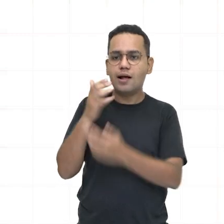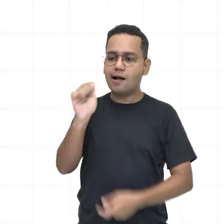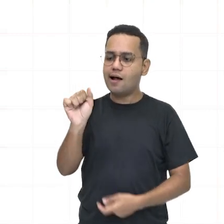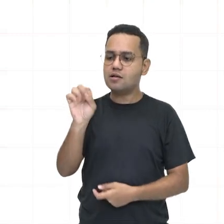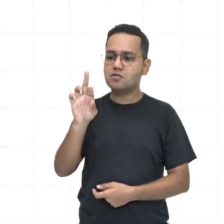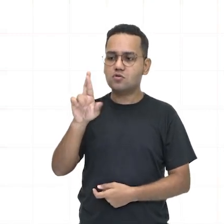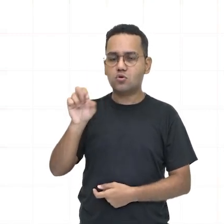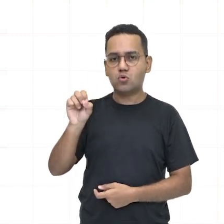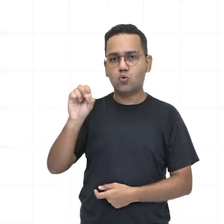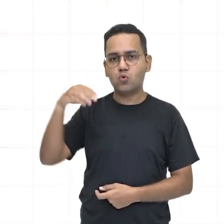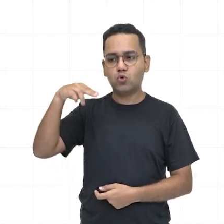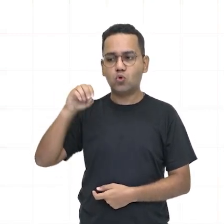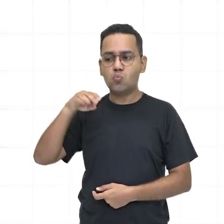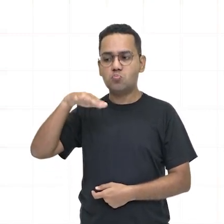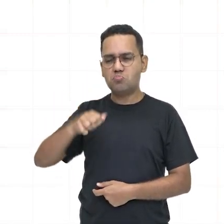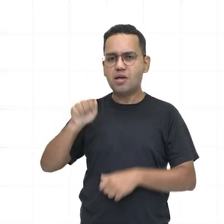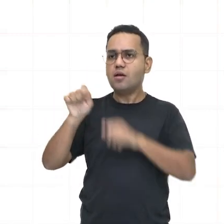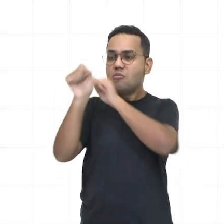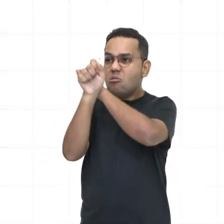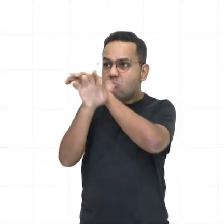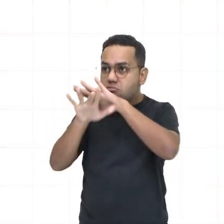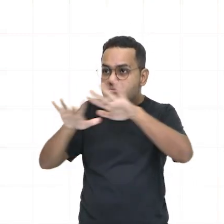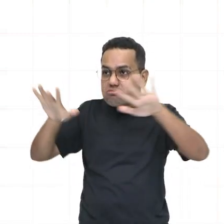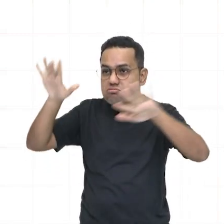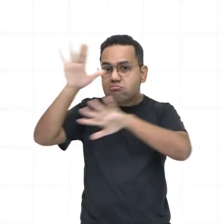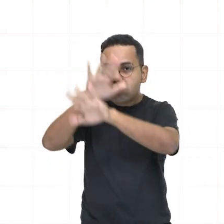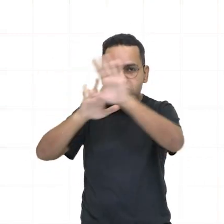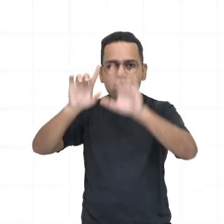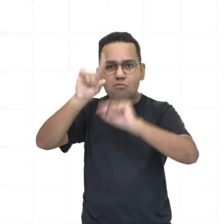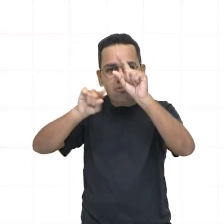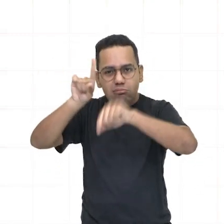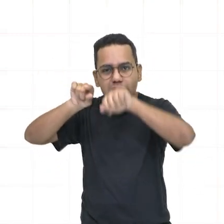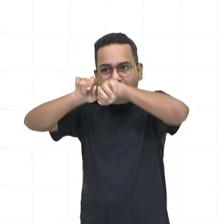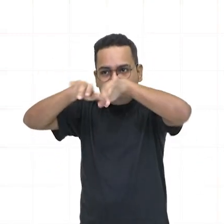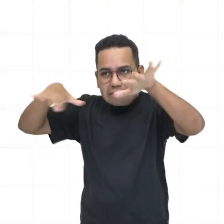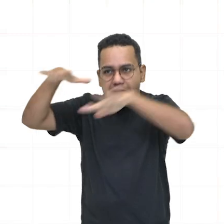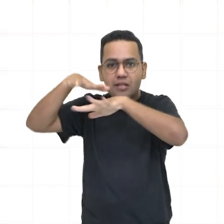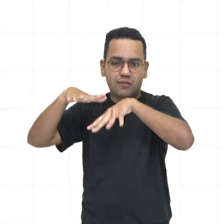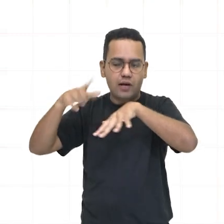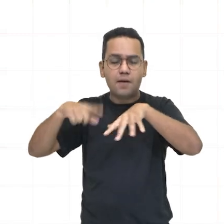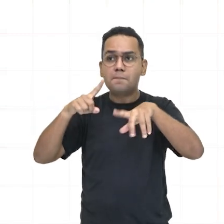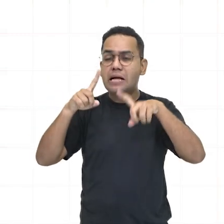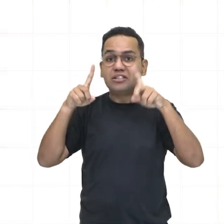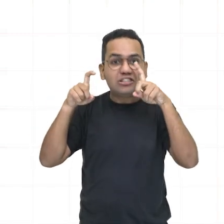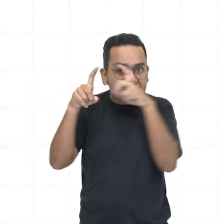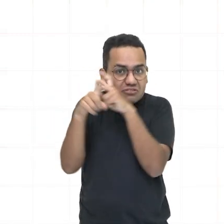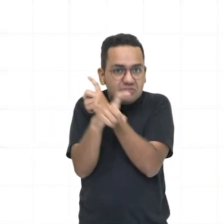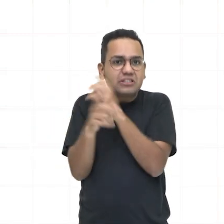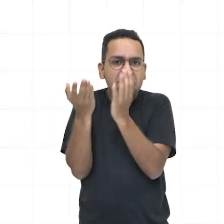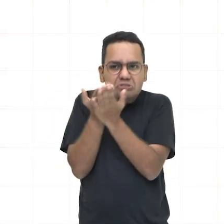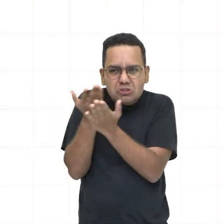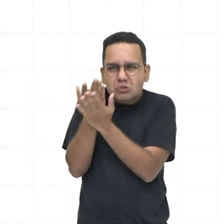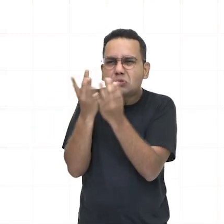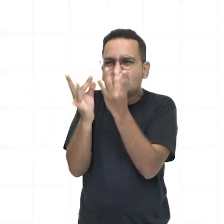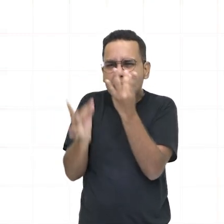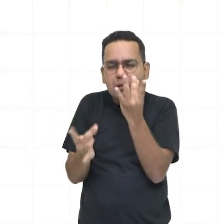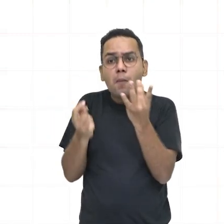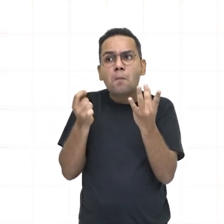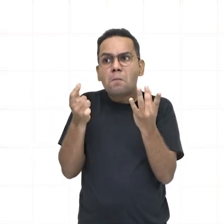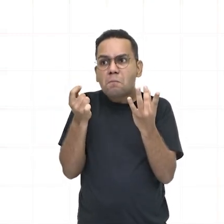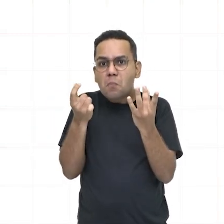ciência bastante complicada, né, de pouco acesso assim, de pessoas comuns, apesar de todo o esforço que se faz